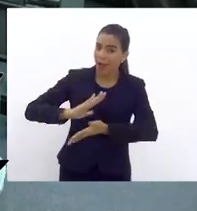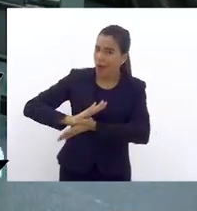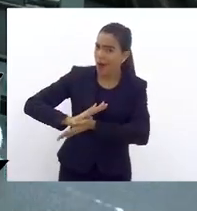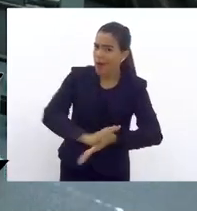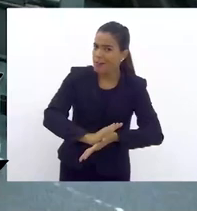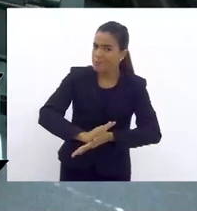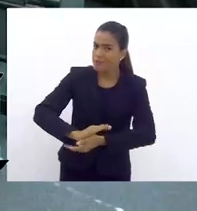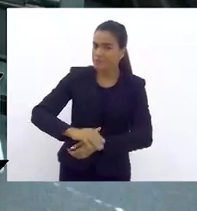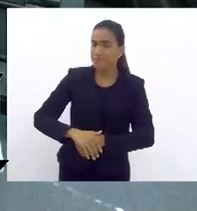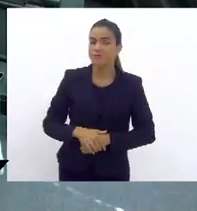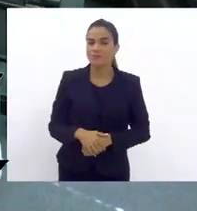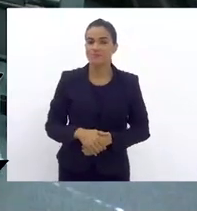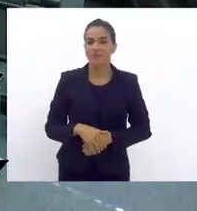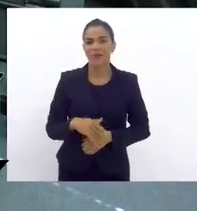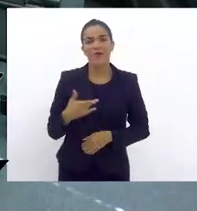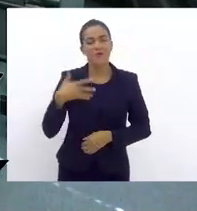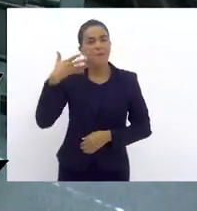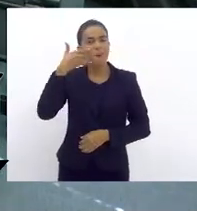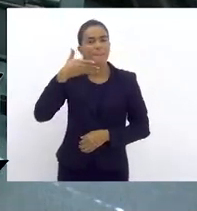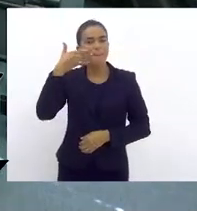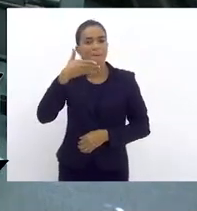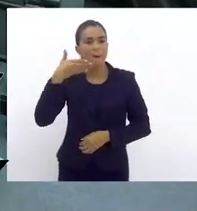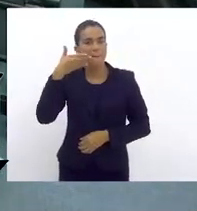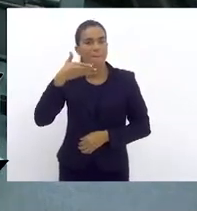eu vou aqui anunciar